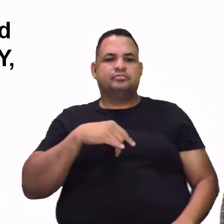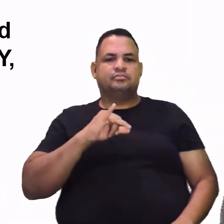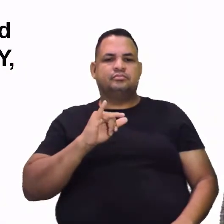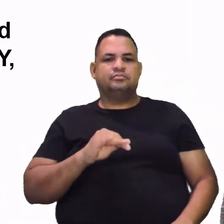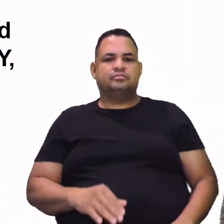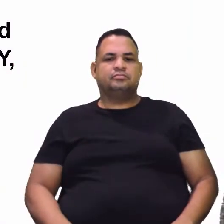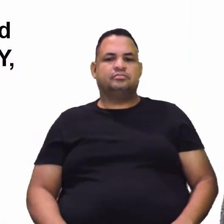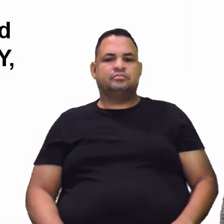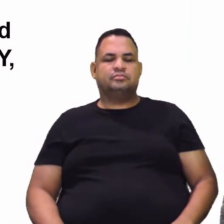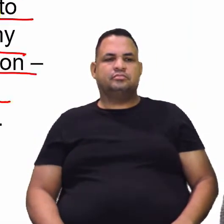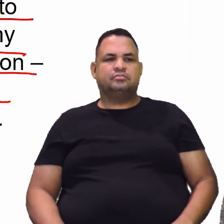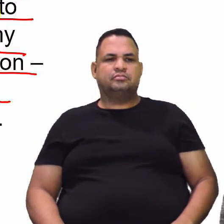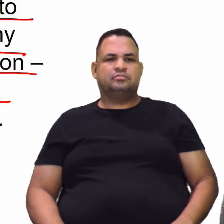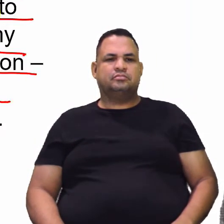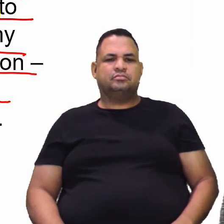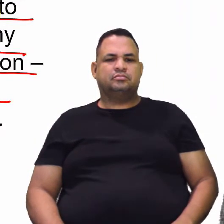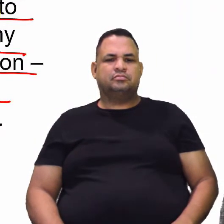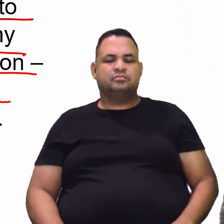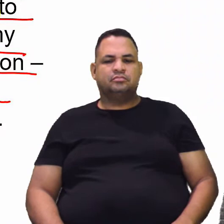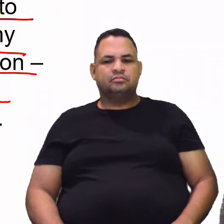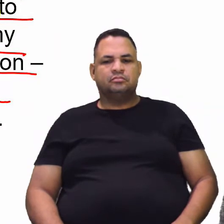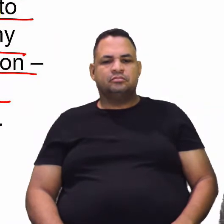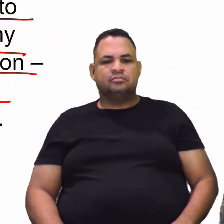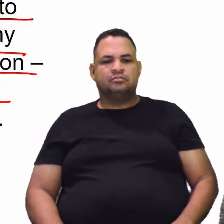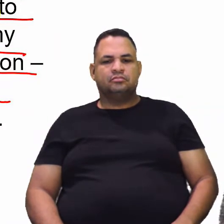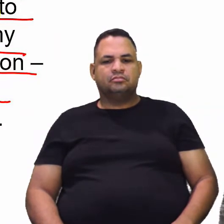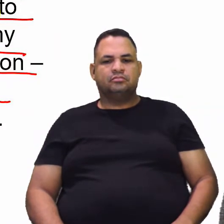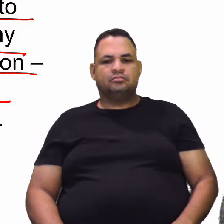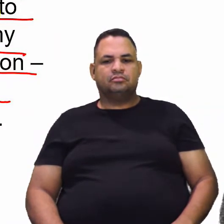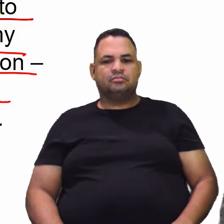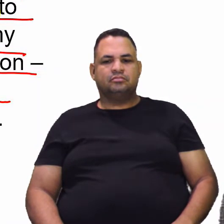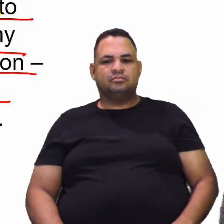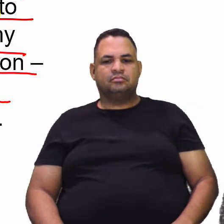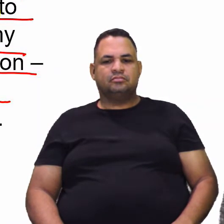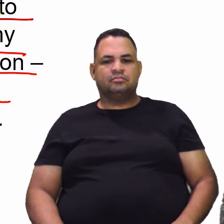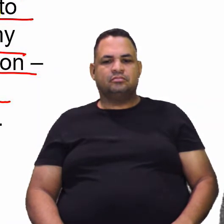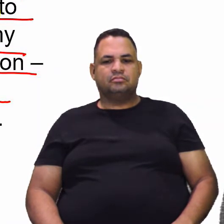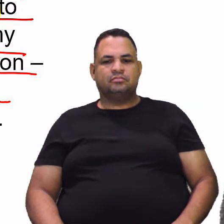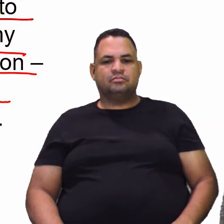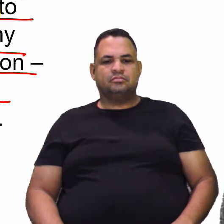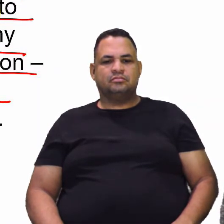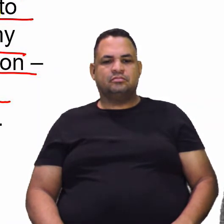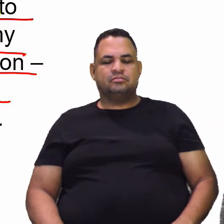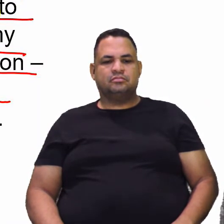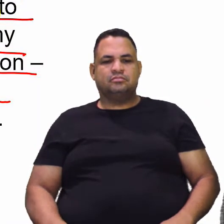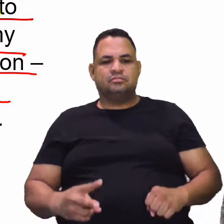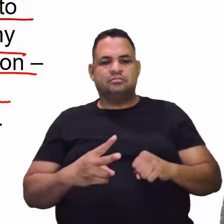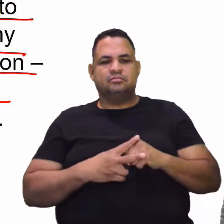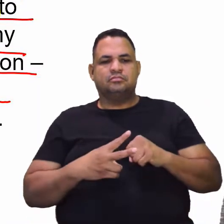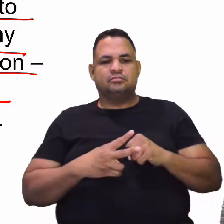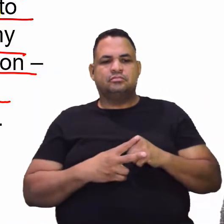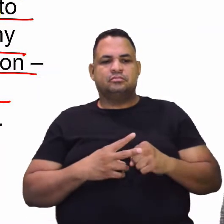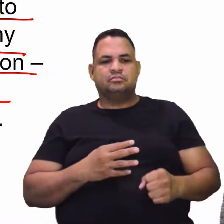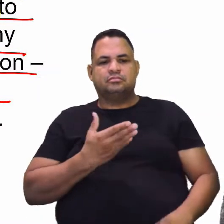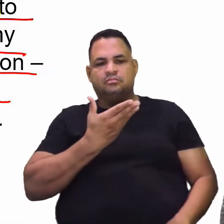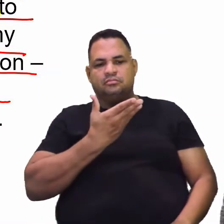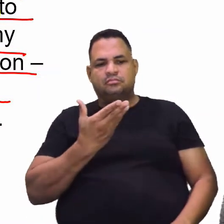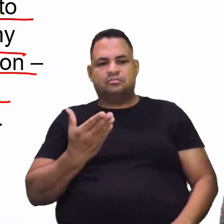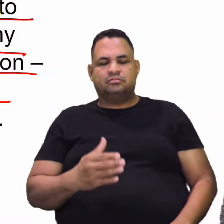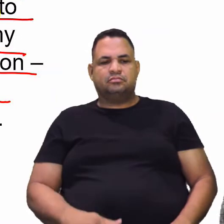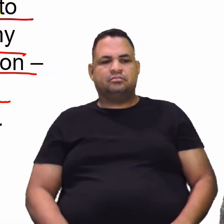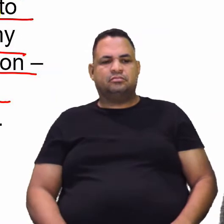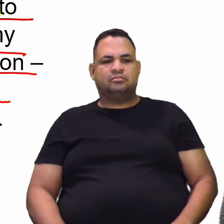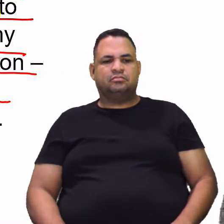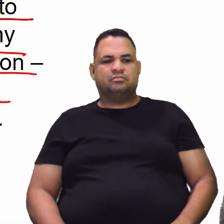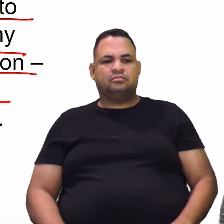it. Opa, tem o it is, né? Esqueci, obviamente, dele, que é o meu verbo to be. It